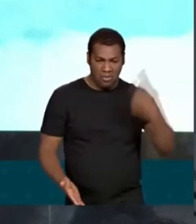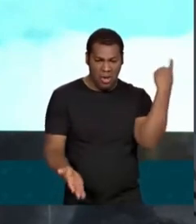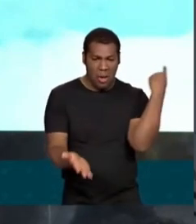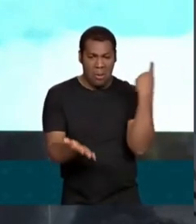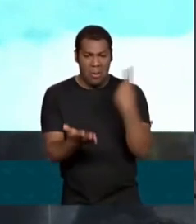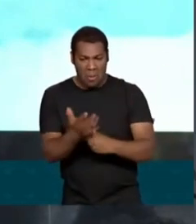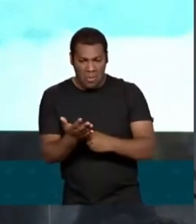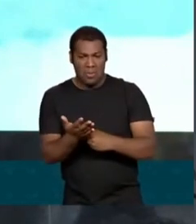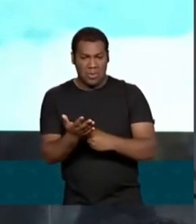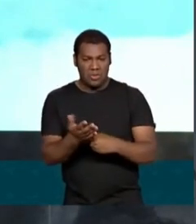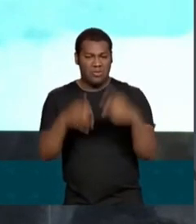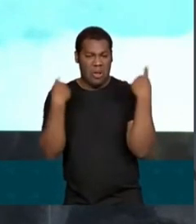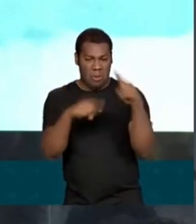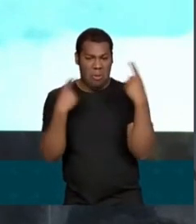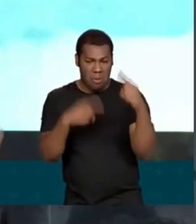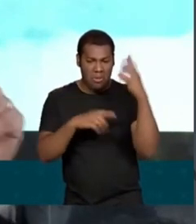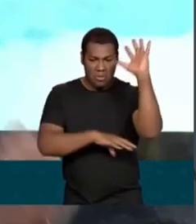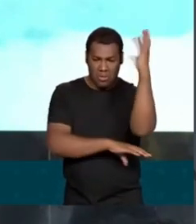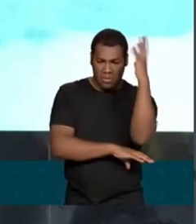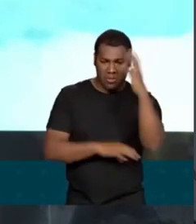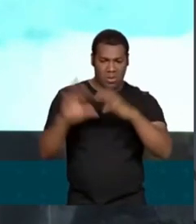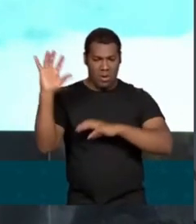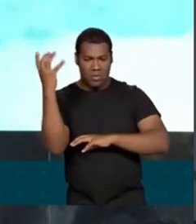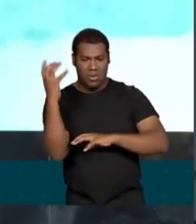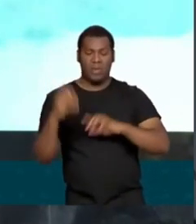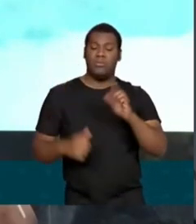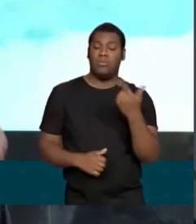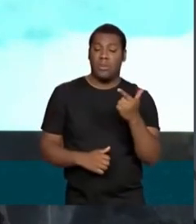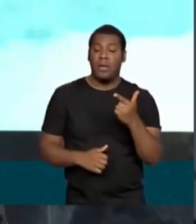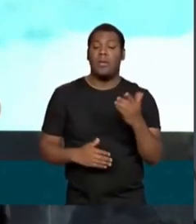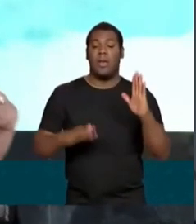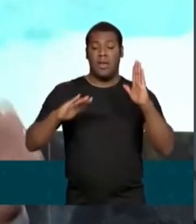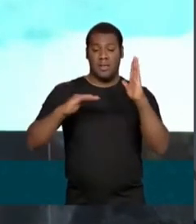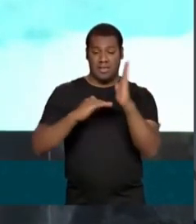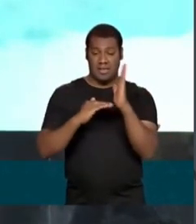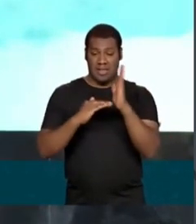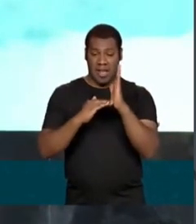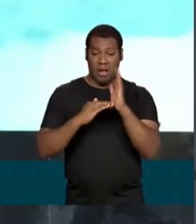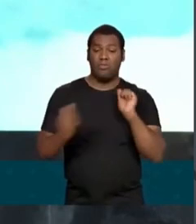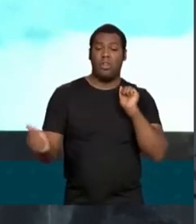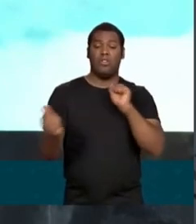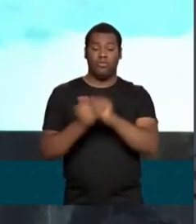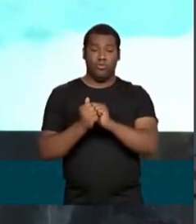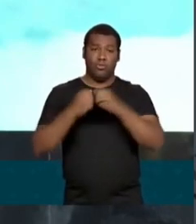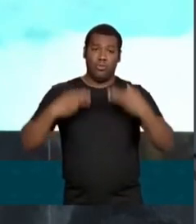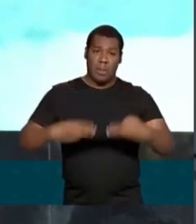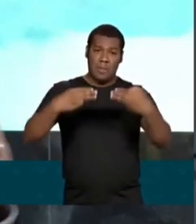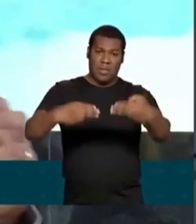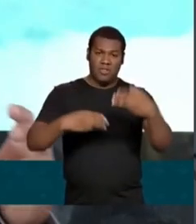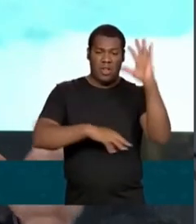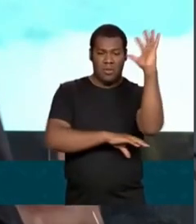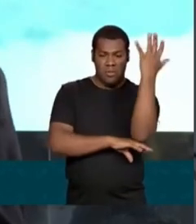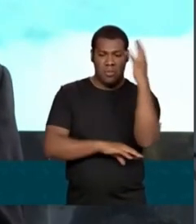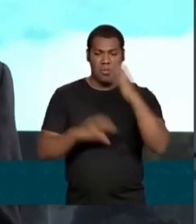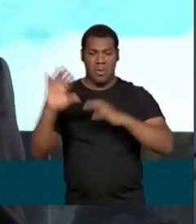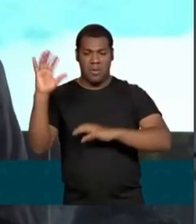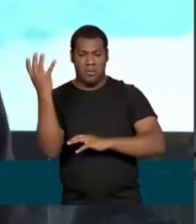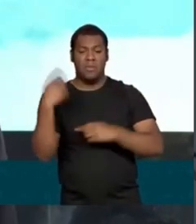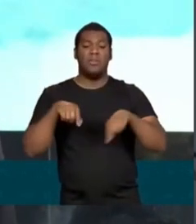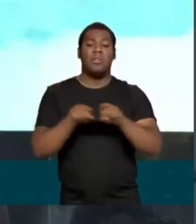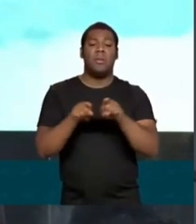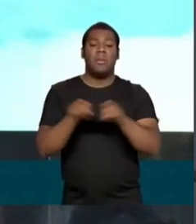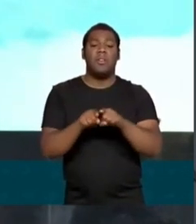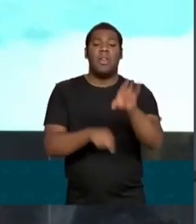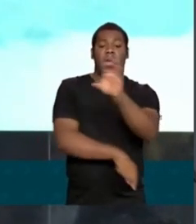qualquer agressão ao meio ambiente Vamos trabalhar no senado junto com os ministérios do meio ambiente né quem